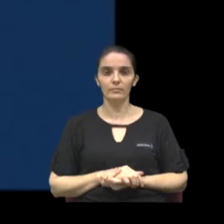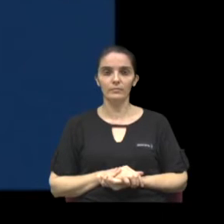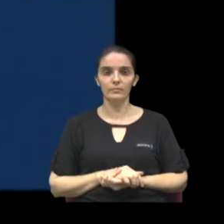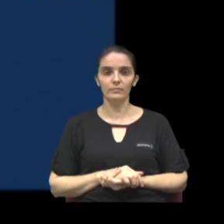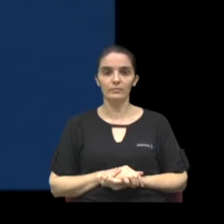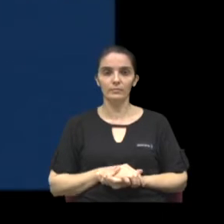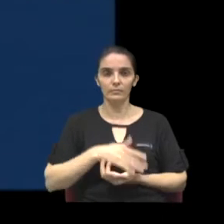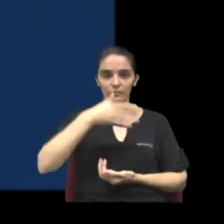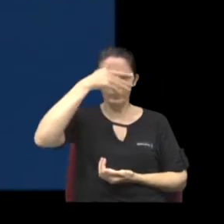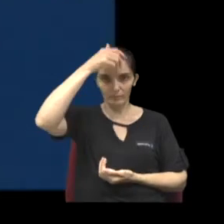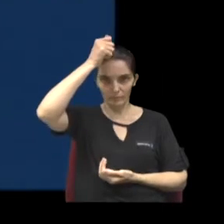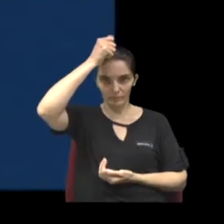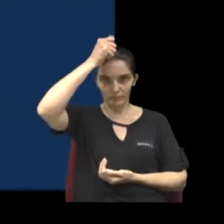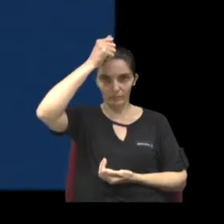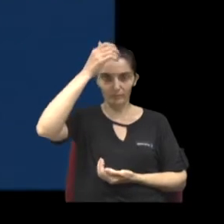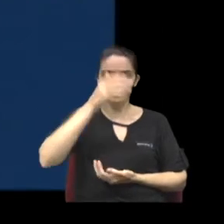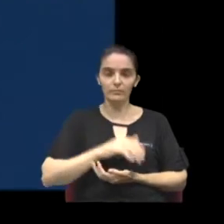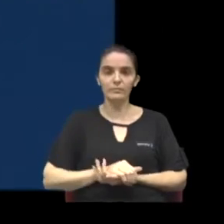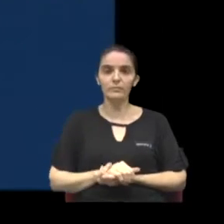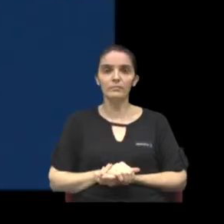Vereador Toninho Franco.